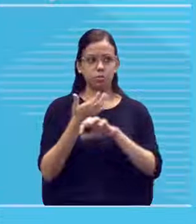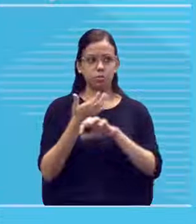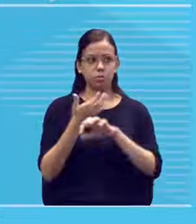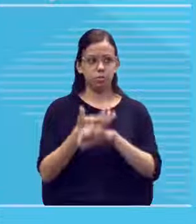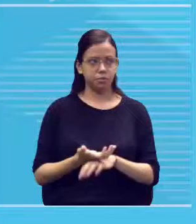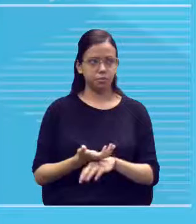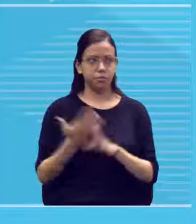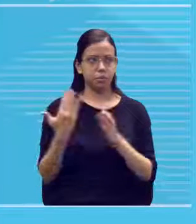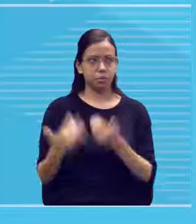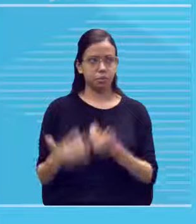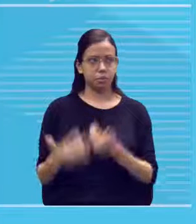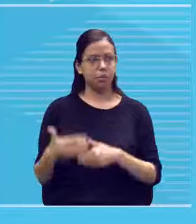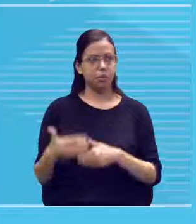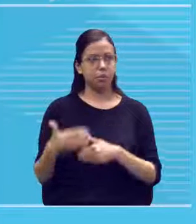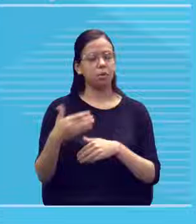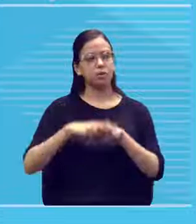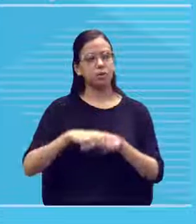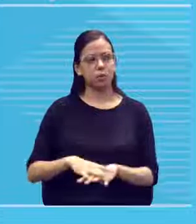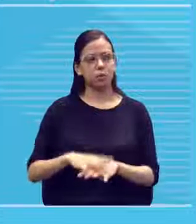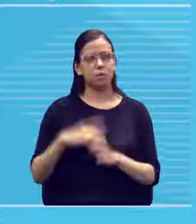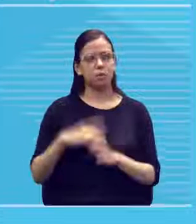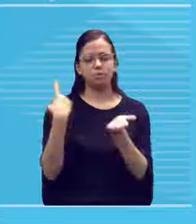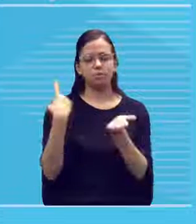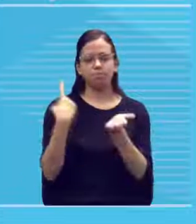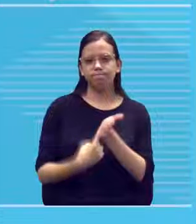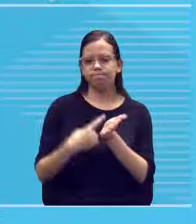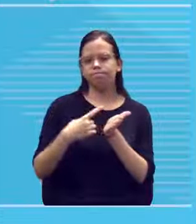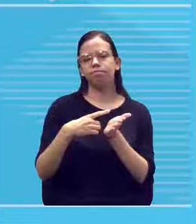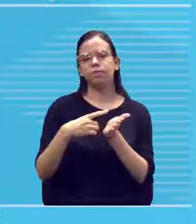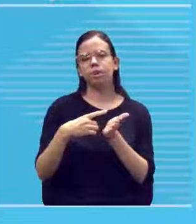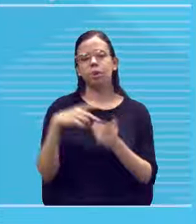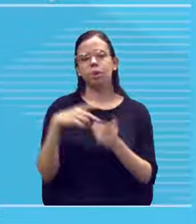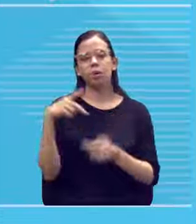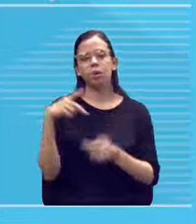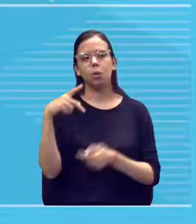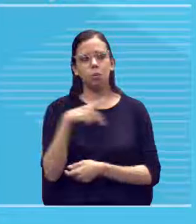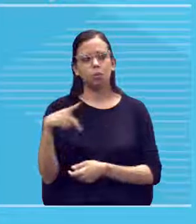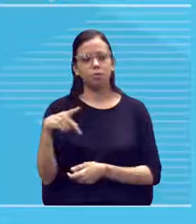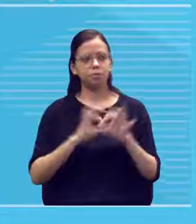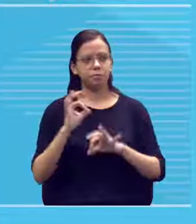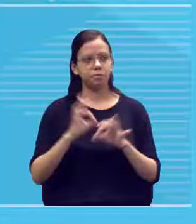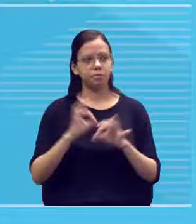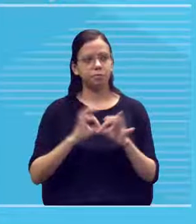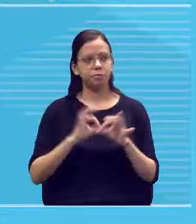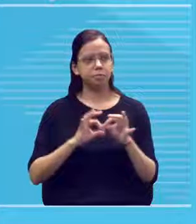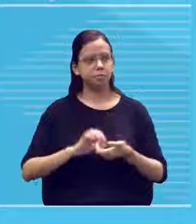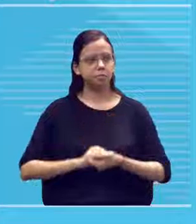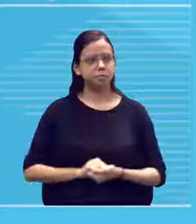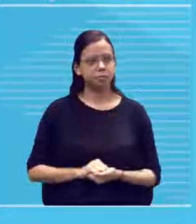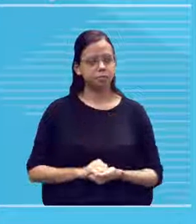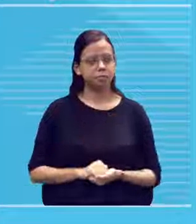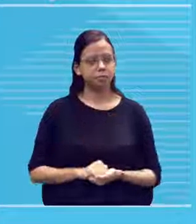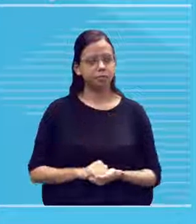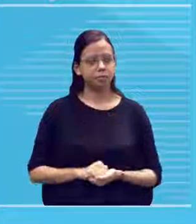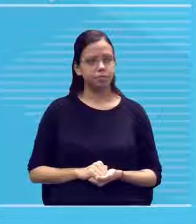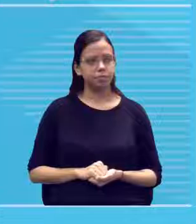foi marcada para aquele dia pelo professor que a elaborou estão vendo aqui ó quê que que